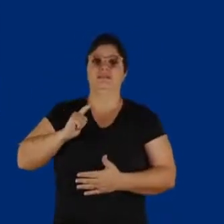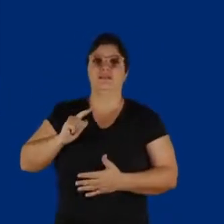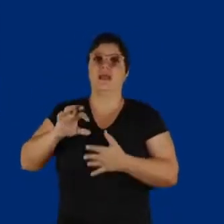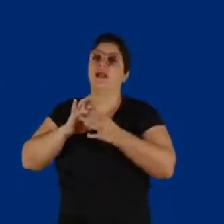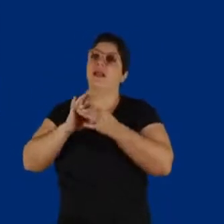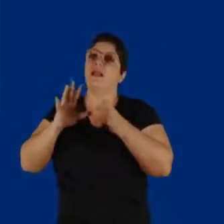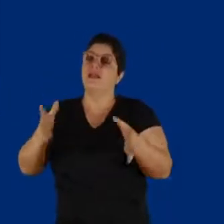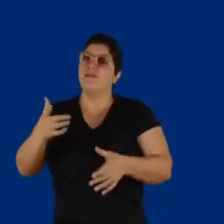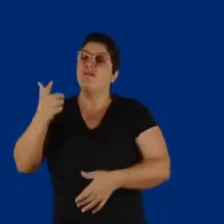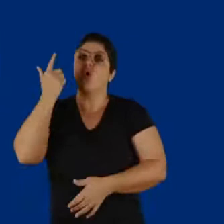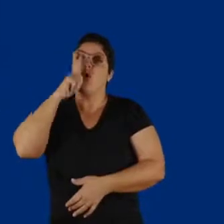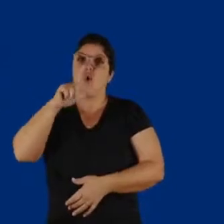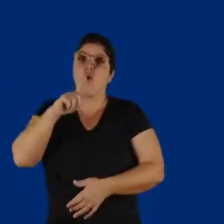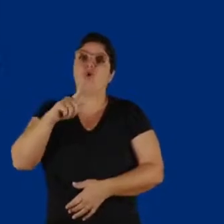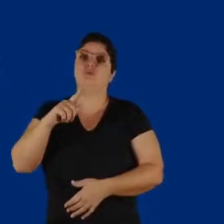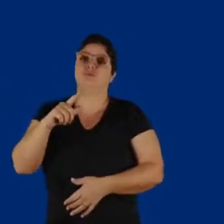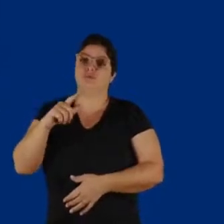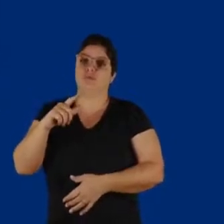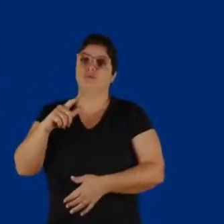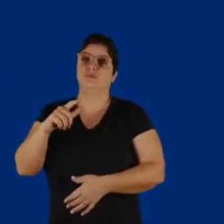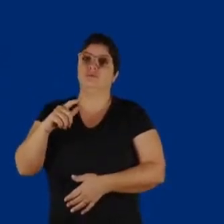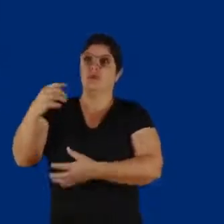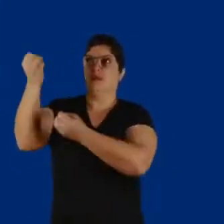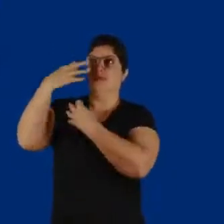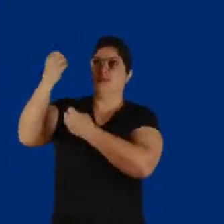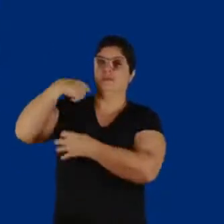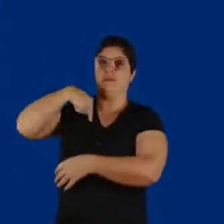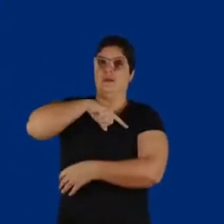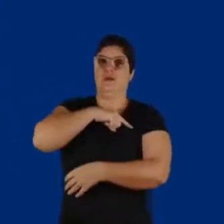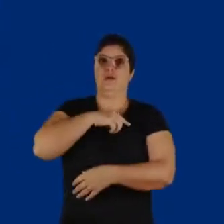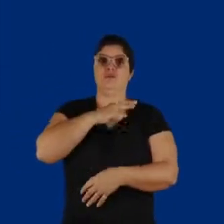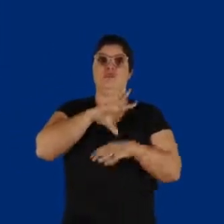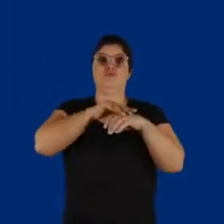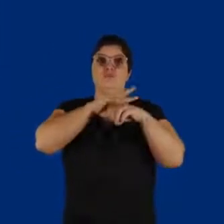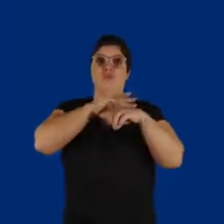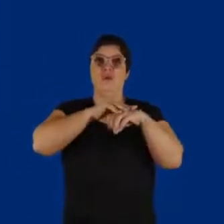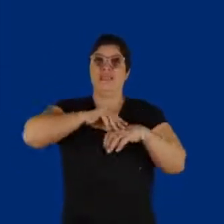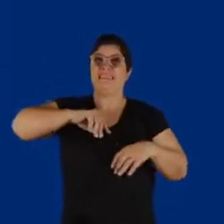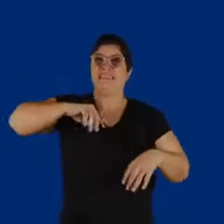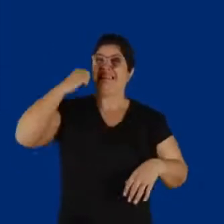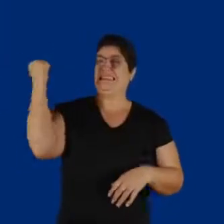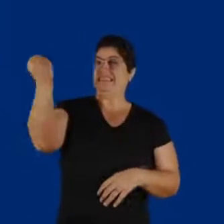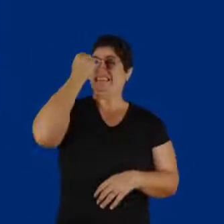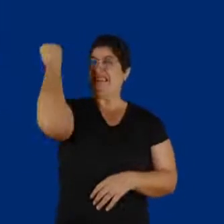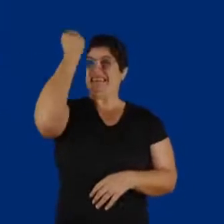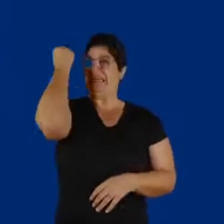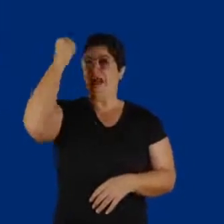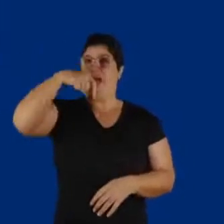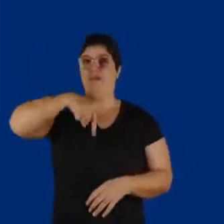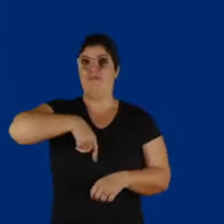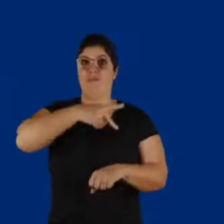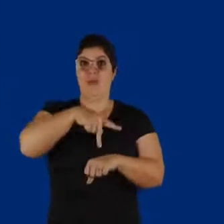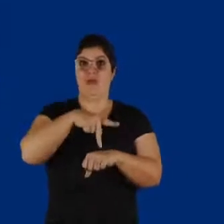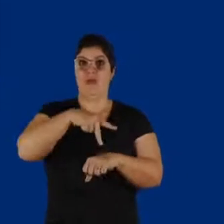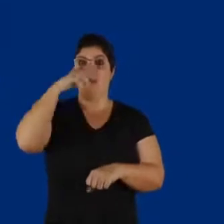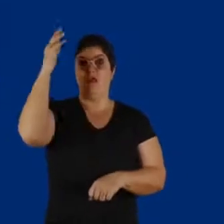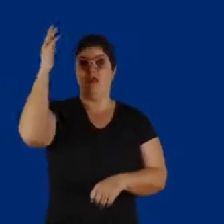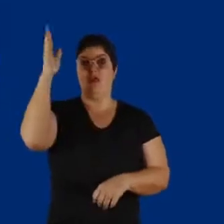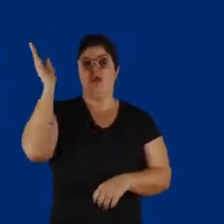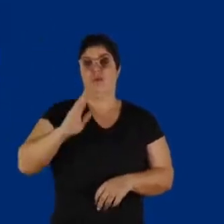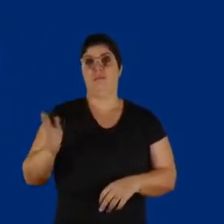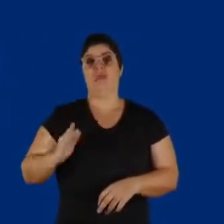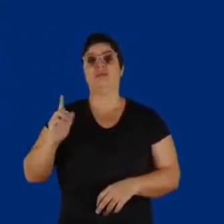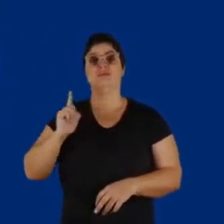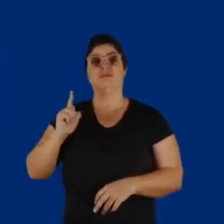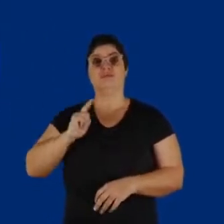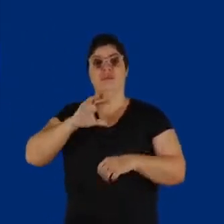de doenças graves, né? Como nós estamos lidando no Brasil, nas sociedades pós-coloniais, né? Nas sociedades pós-escravidão. Então, eu acho que